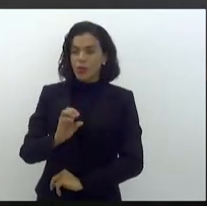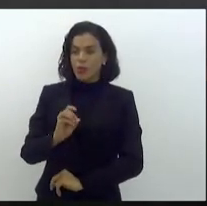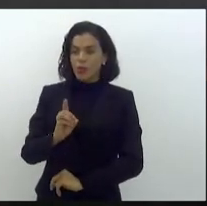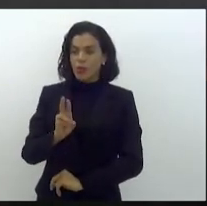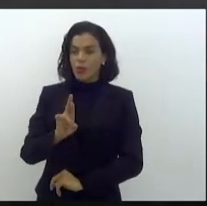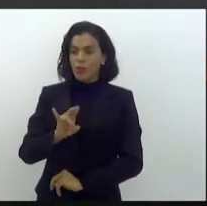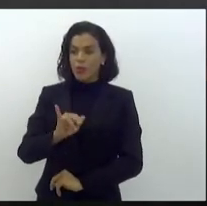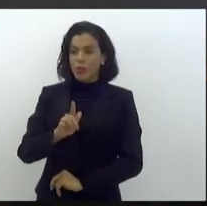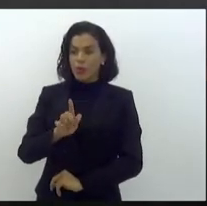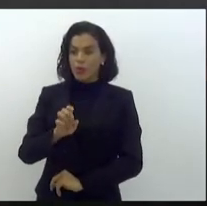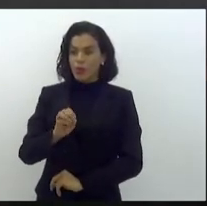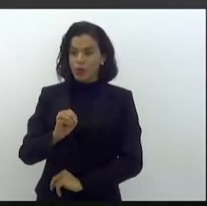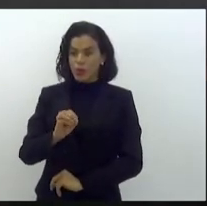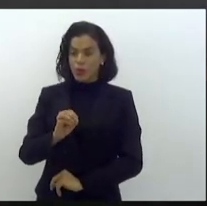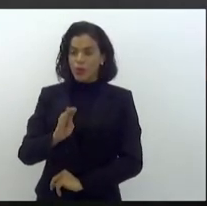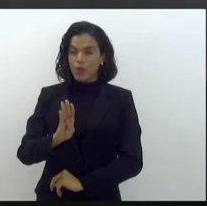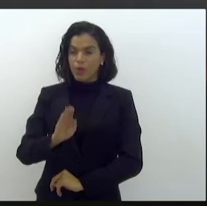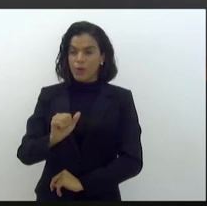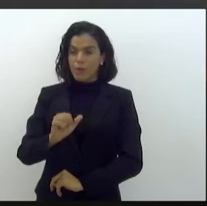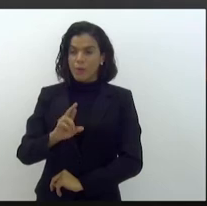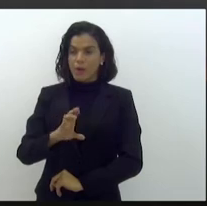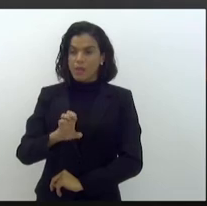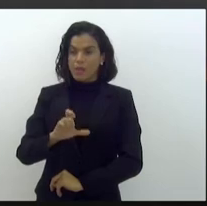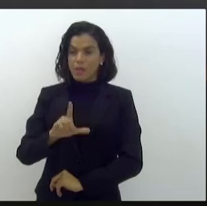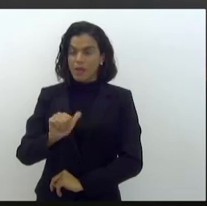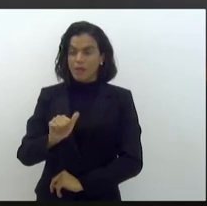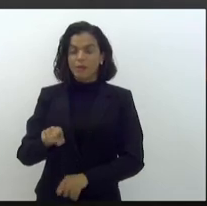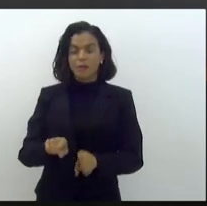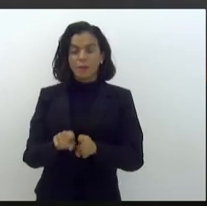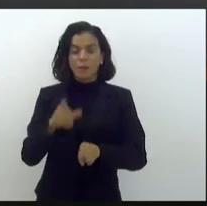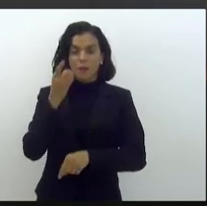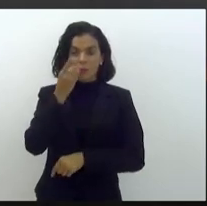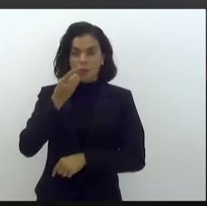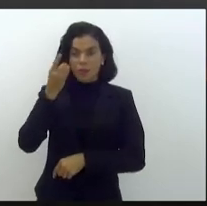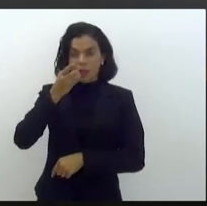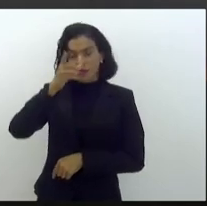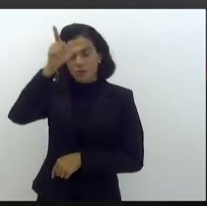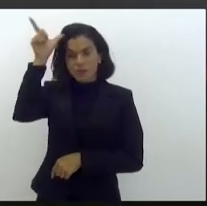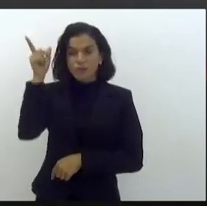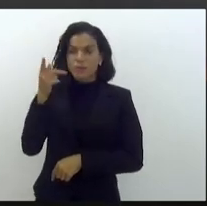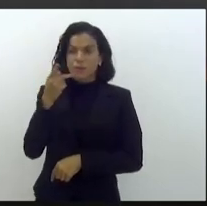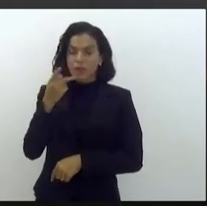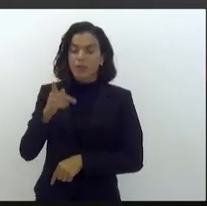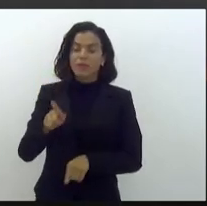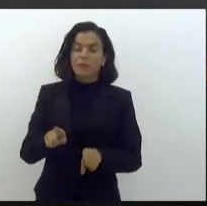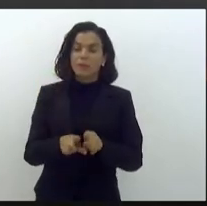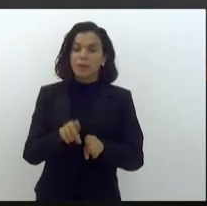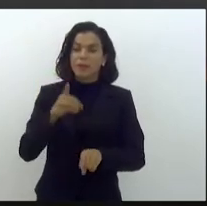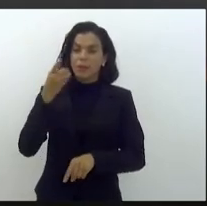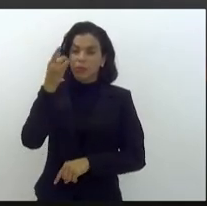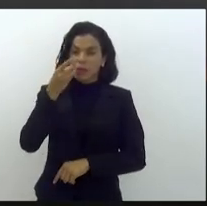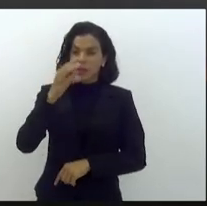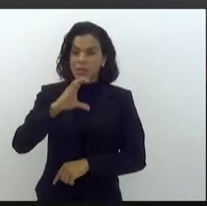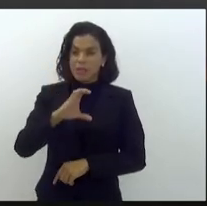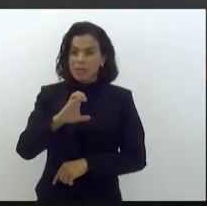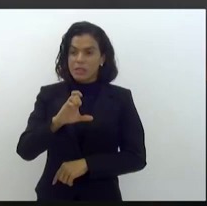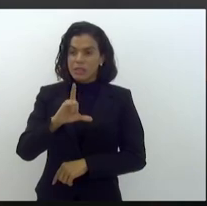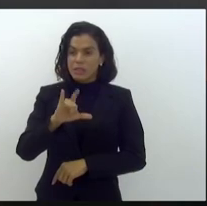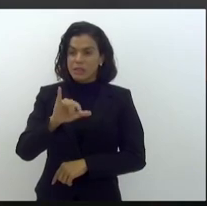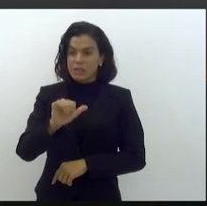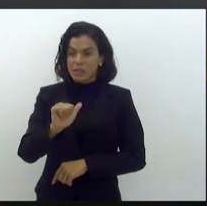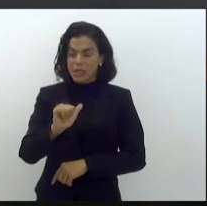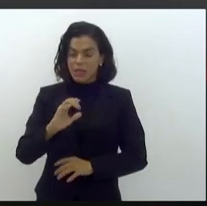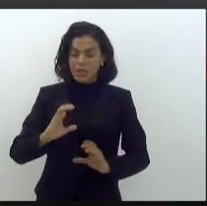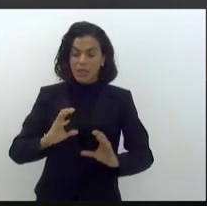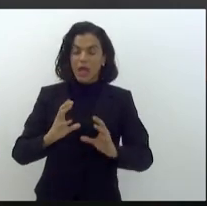colegas deputados aqui presentes Deputado Luiz Paulo da comissão de tributação Deputado da Célia Jordão também da comissão